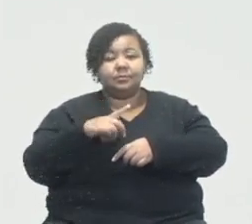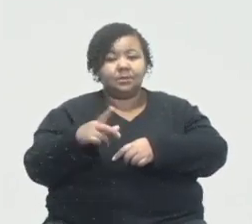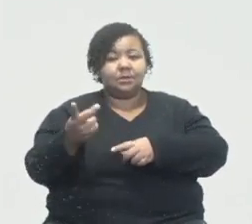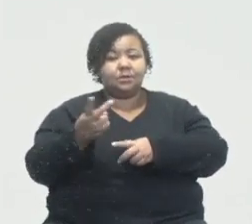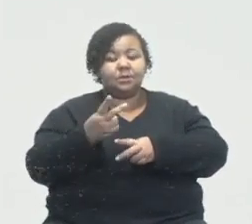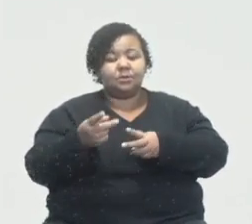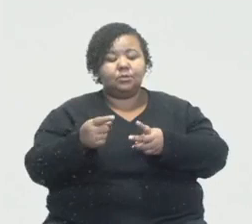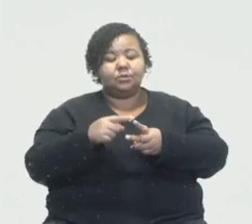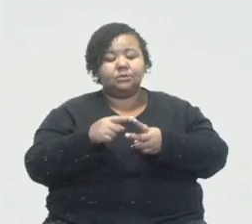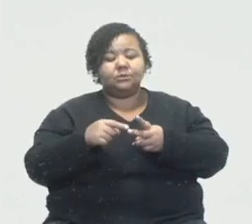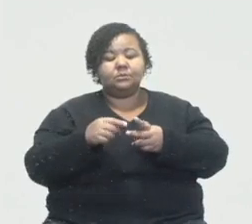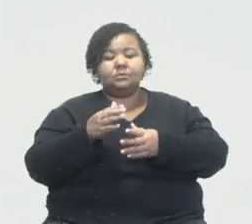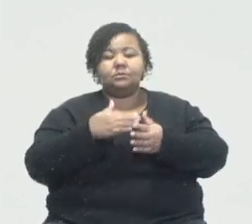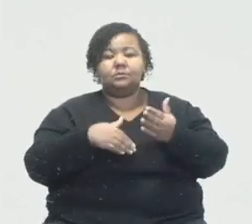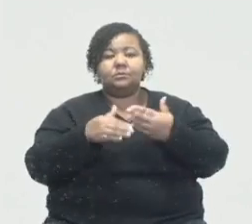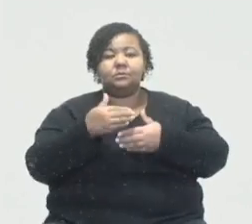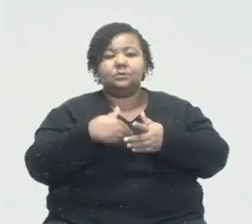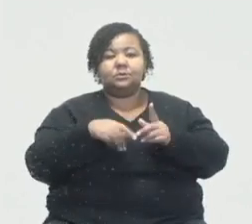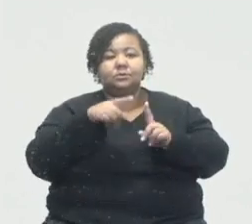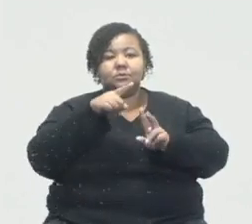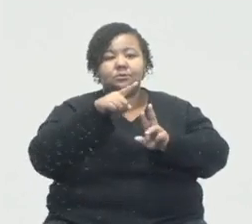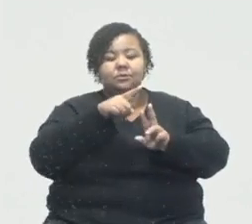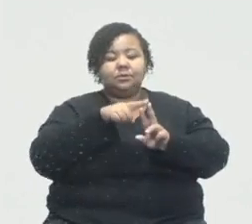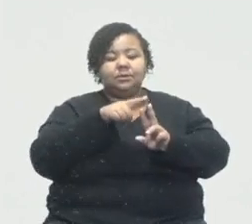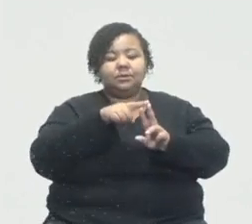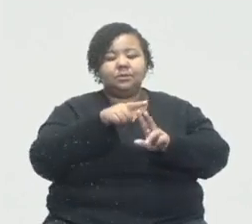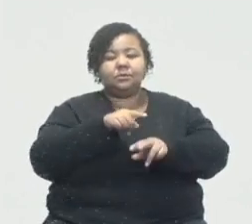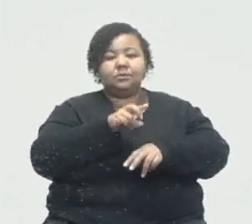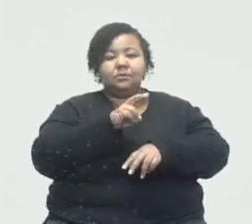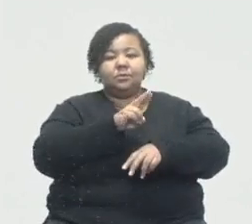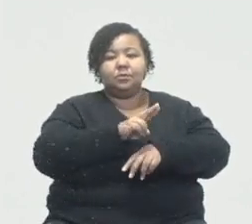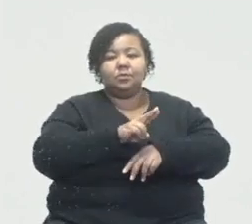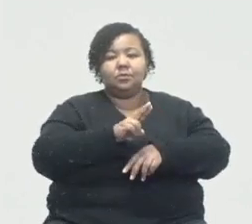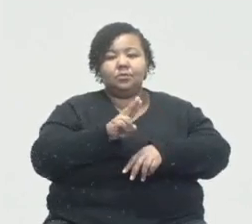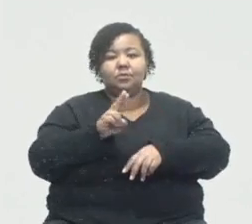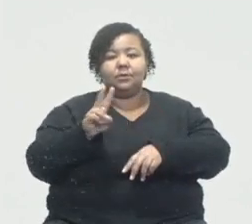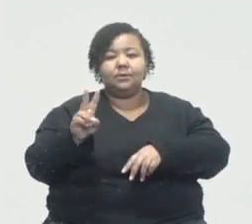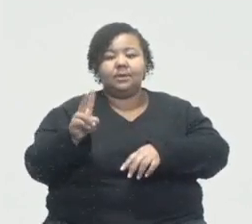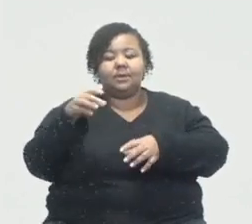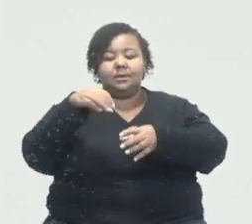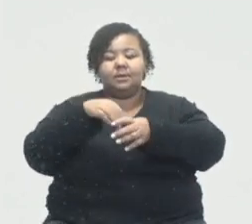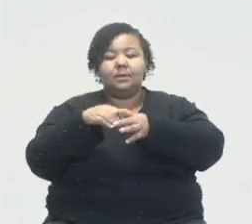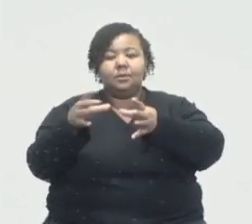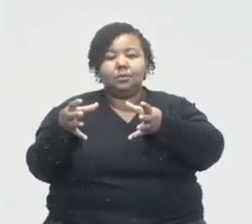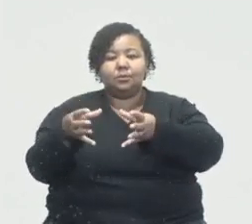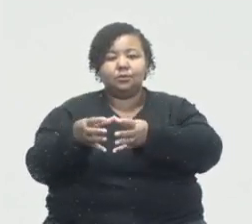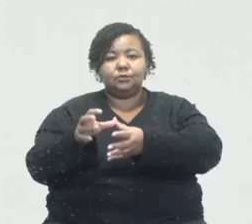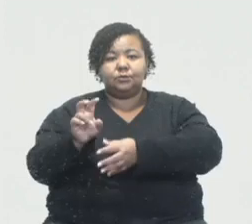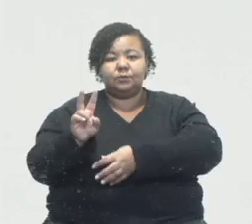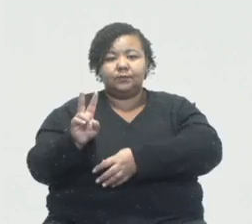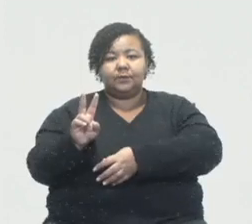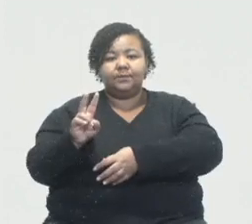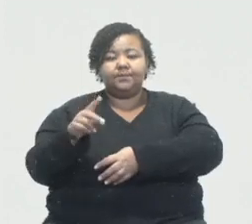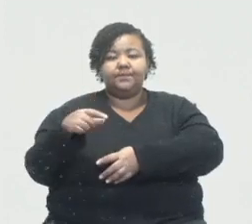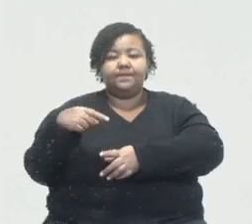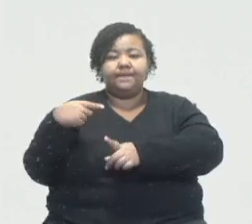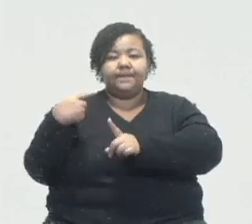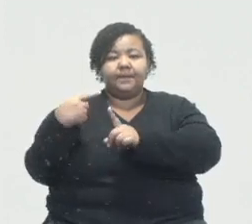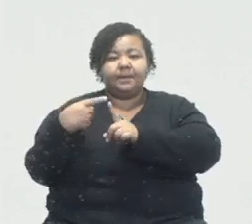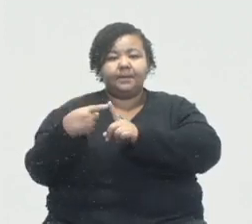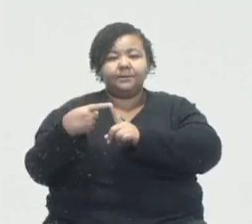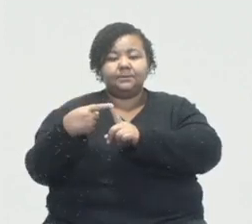para todo vetor, o IV do nosso conjunto V, nós temos que a adição